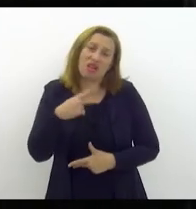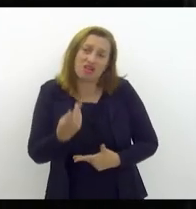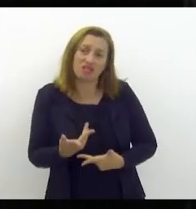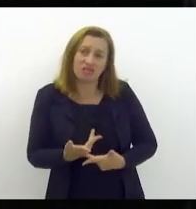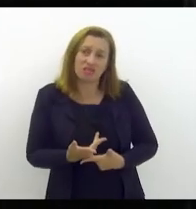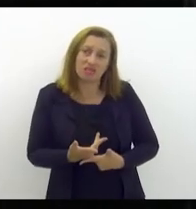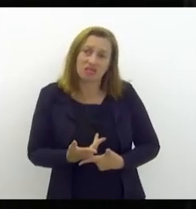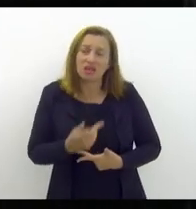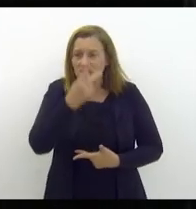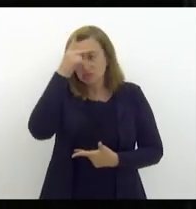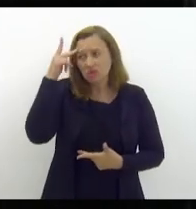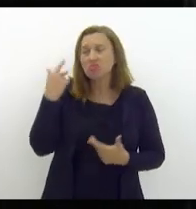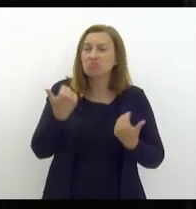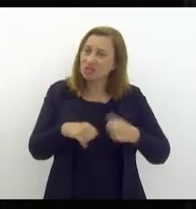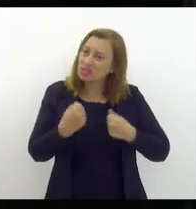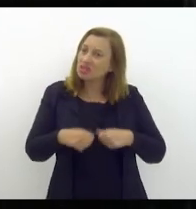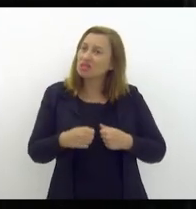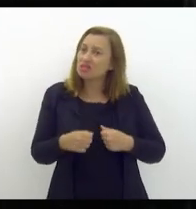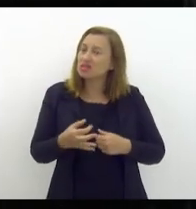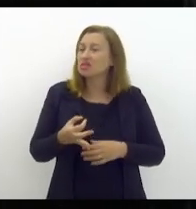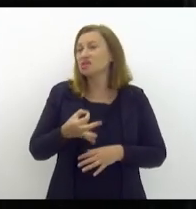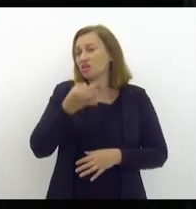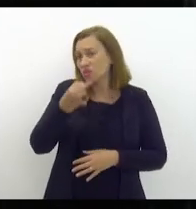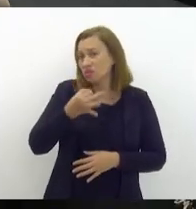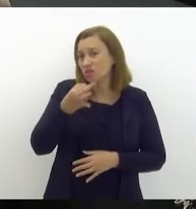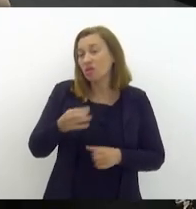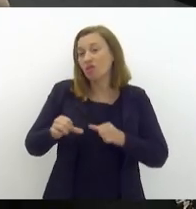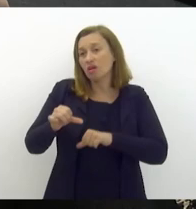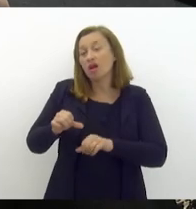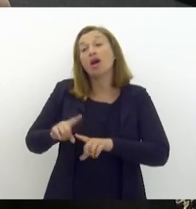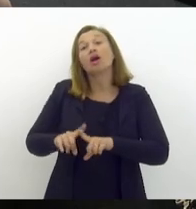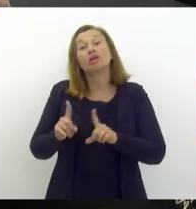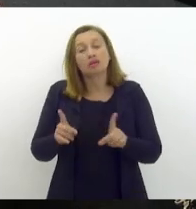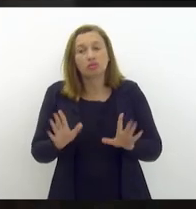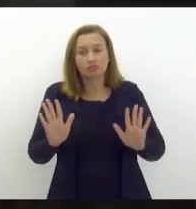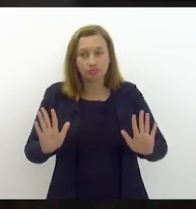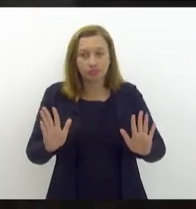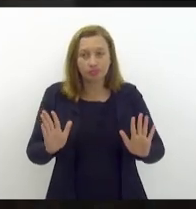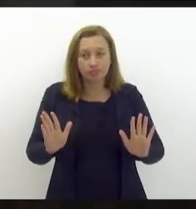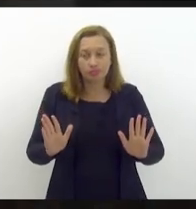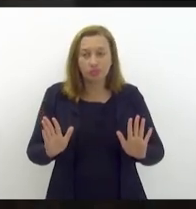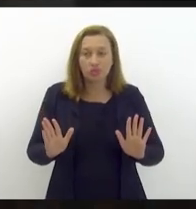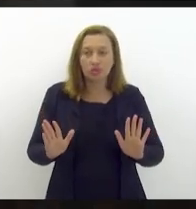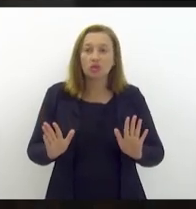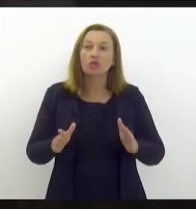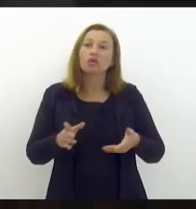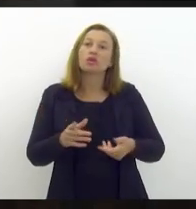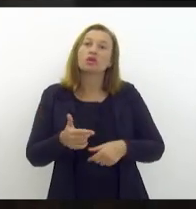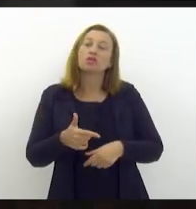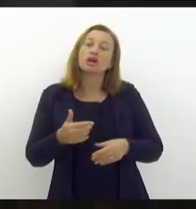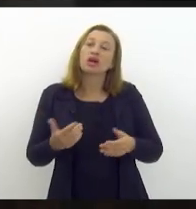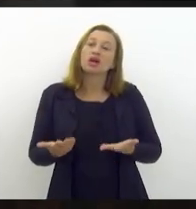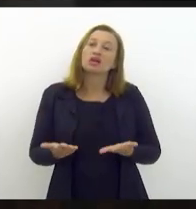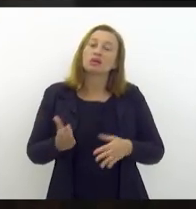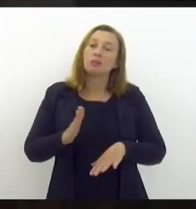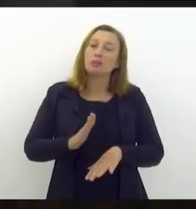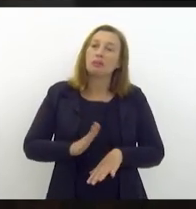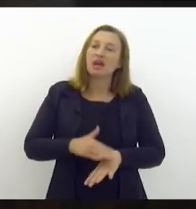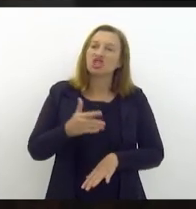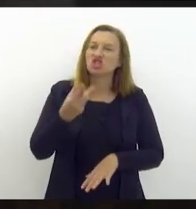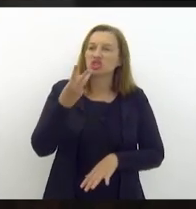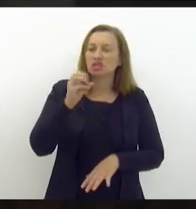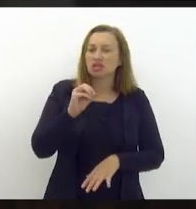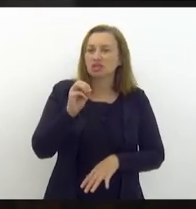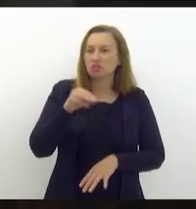E as pessoas precisam ter os argumentos contraditórios. O requerimento que está à minha mão para a prorrogação da sessão por mais